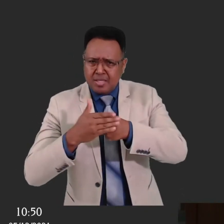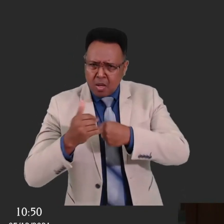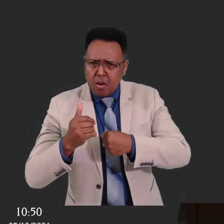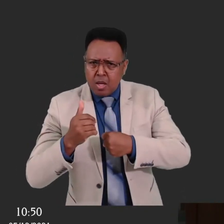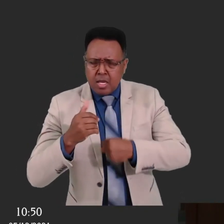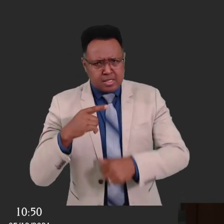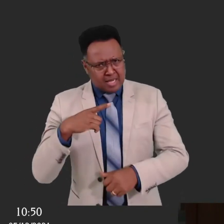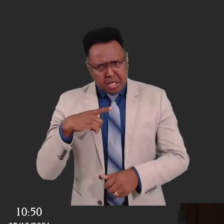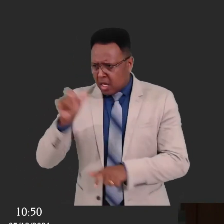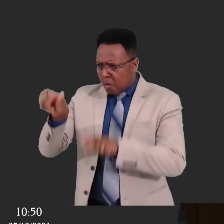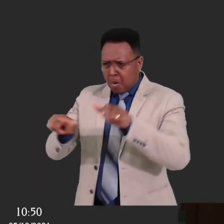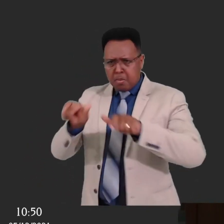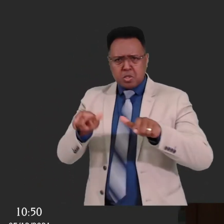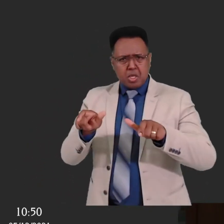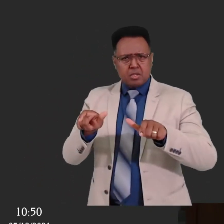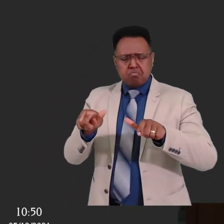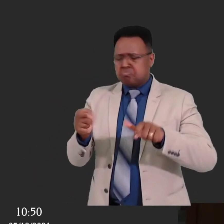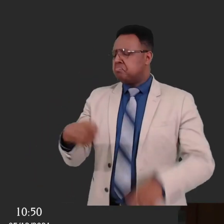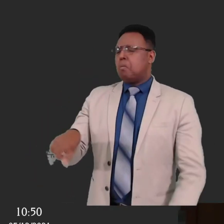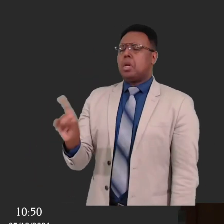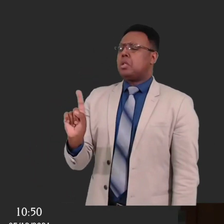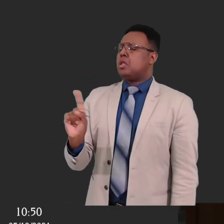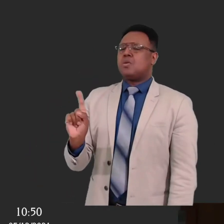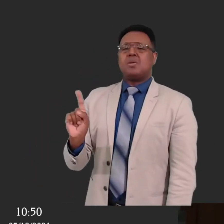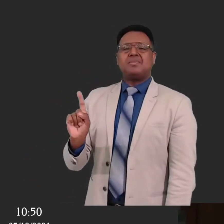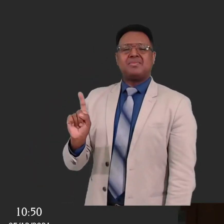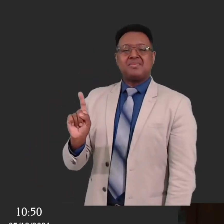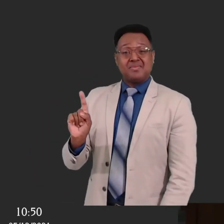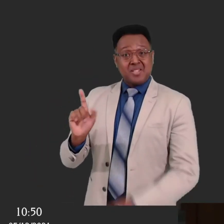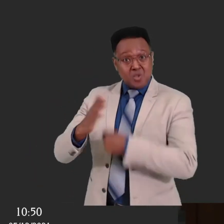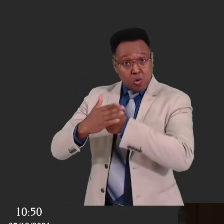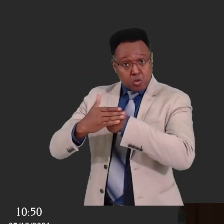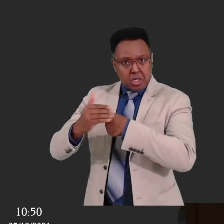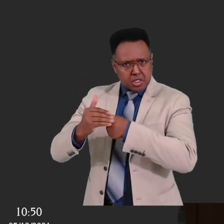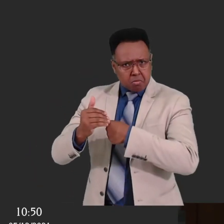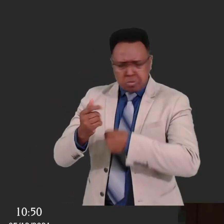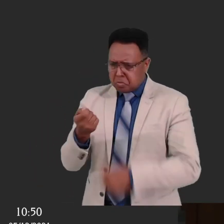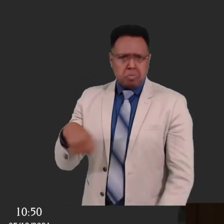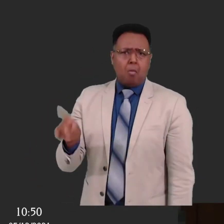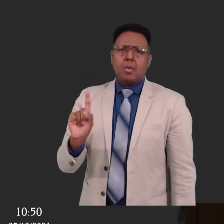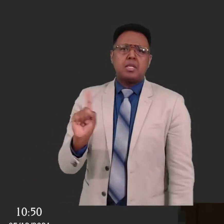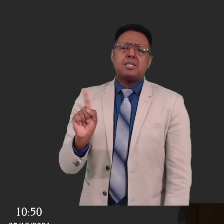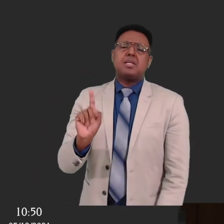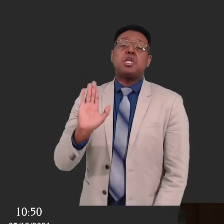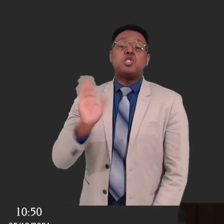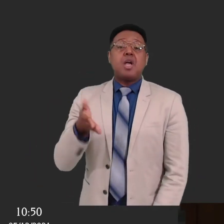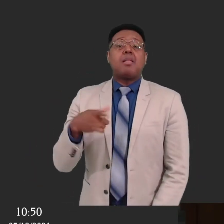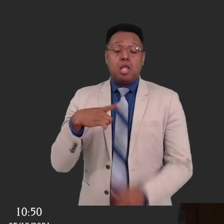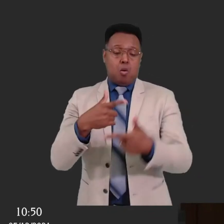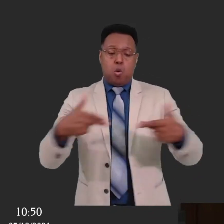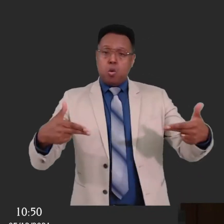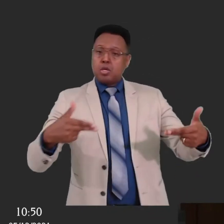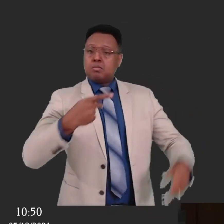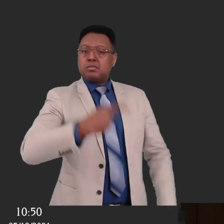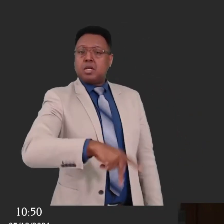precisa ser consolado pelo Senhor? Se não precisa, porque já está consolado com as coisas desta vida,